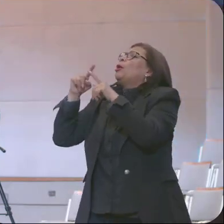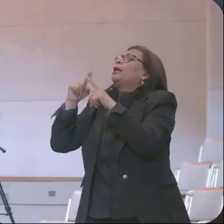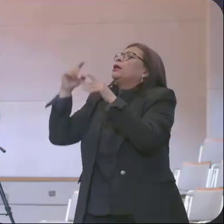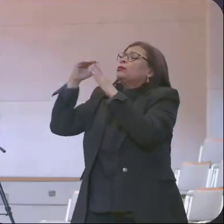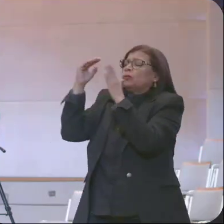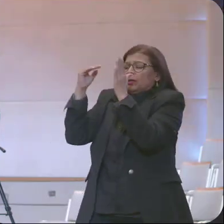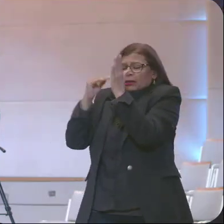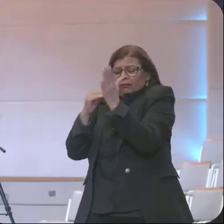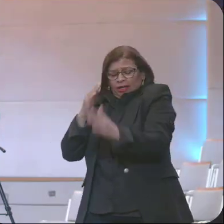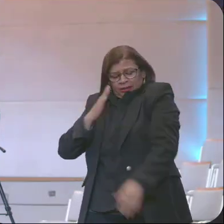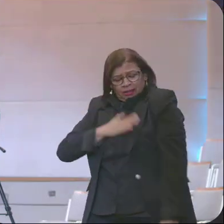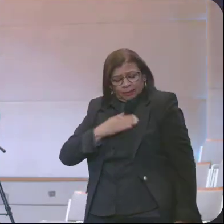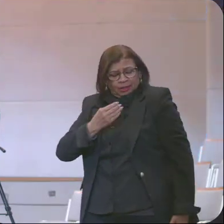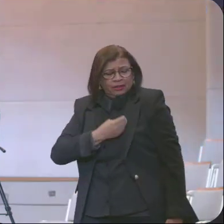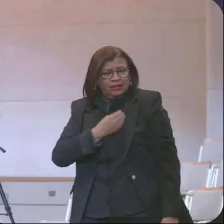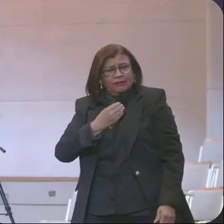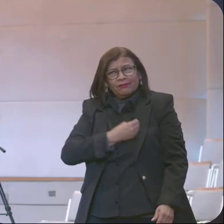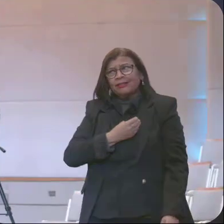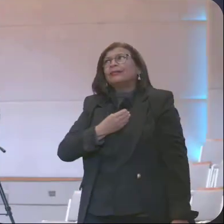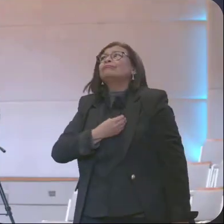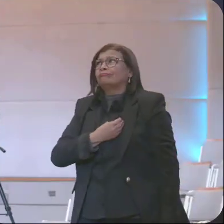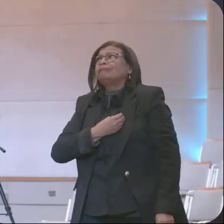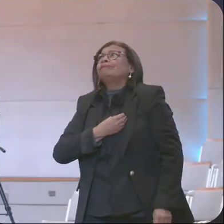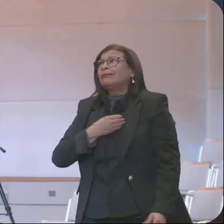adorarei. Tudo que